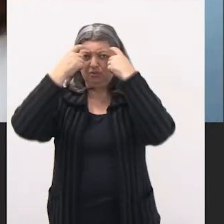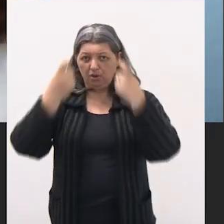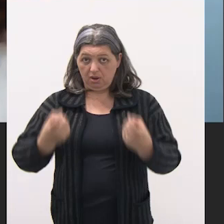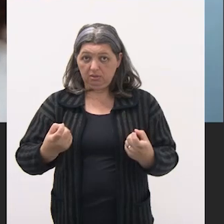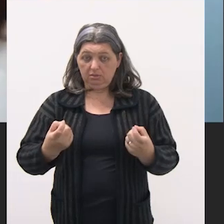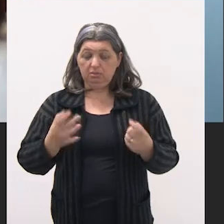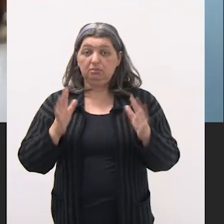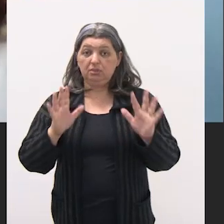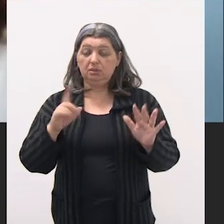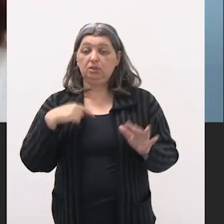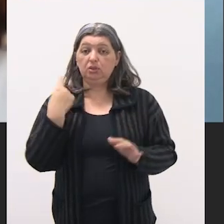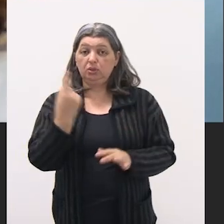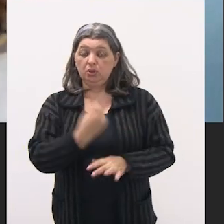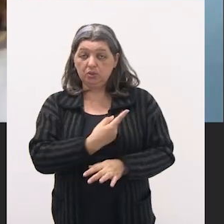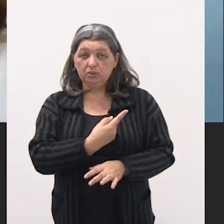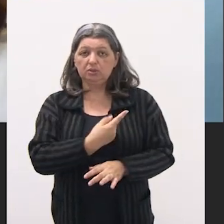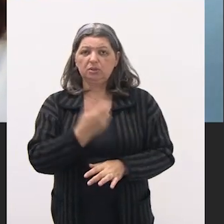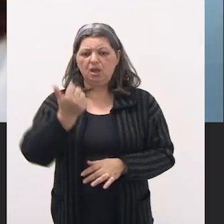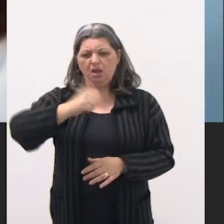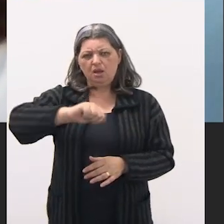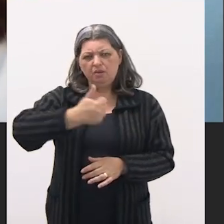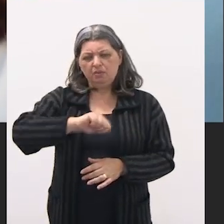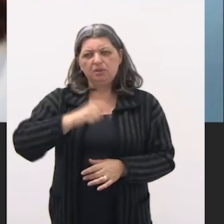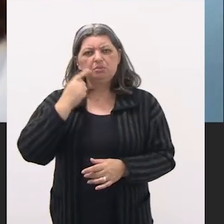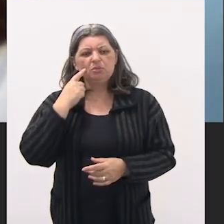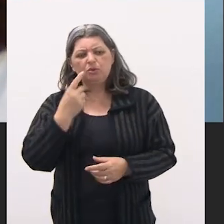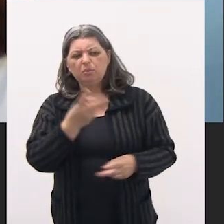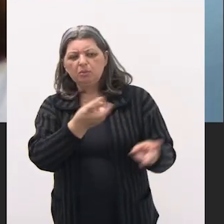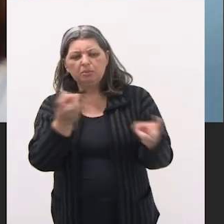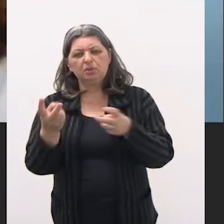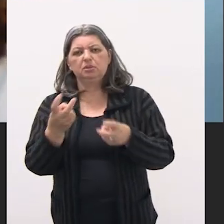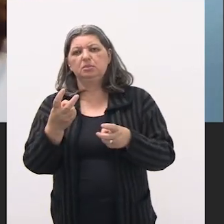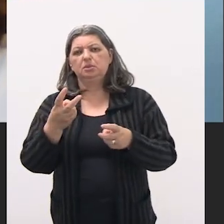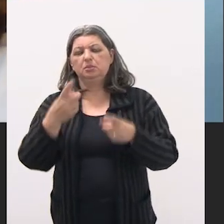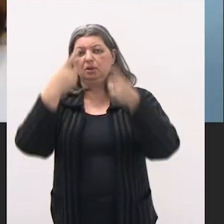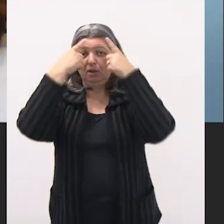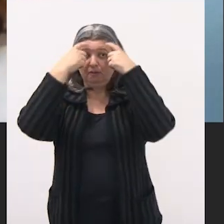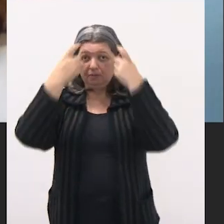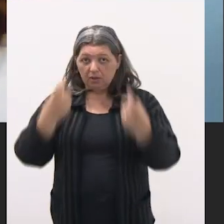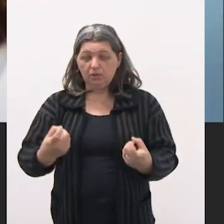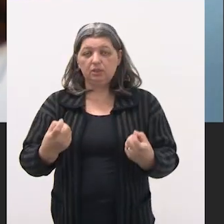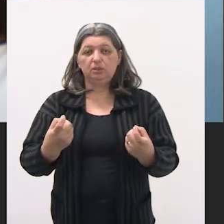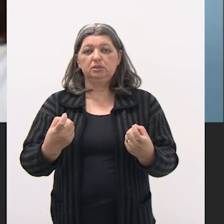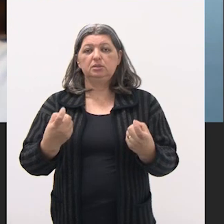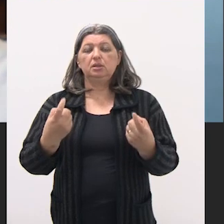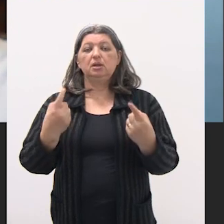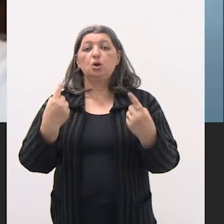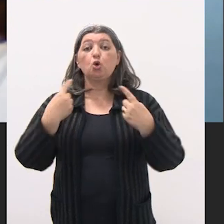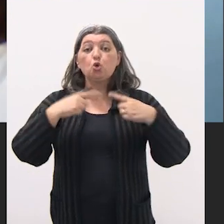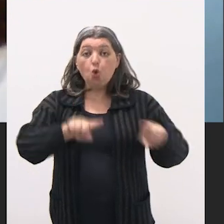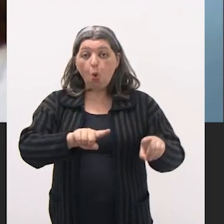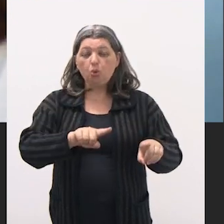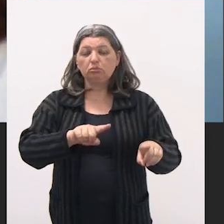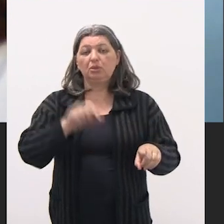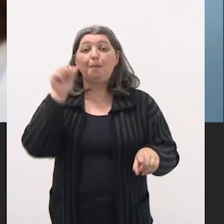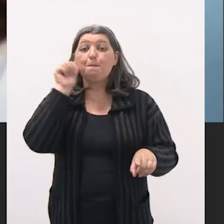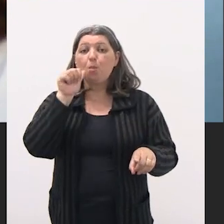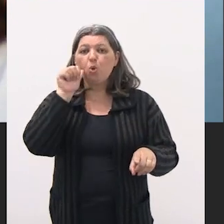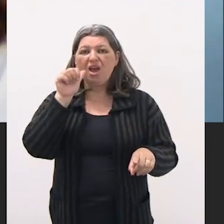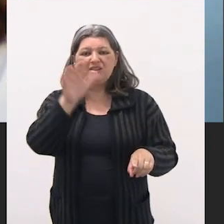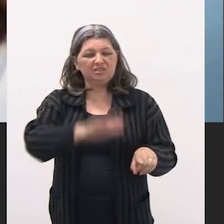Agora, quando nós analisamos a violência que ocorre contra mulheres em geral,